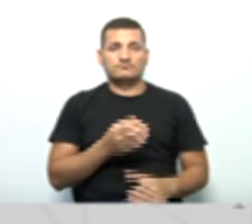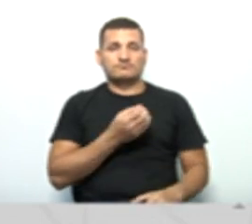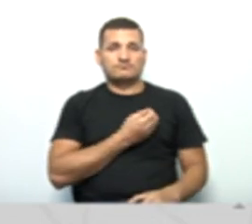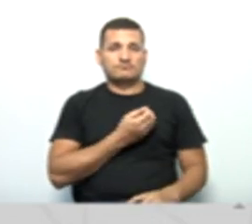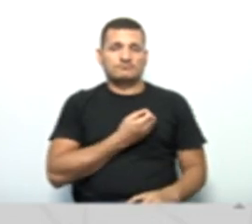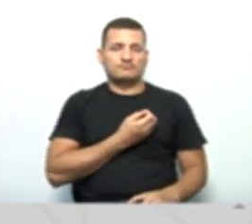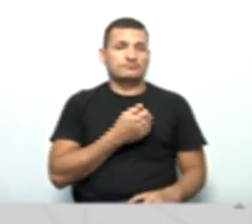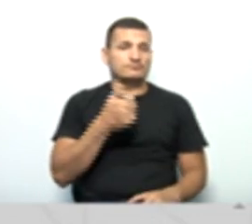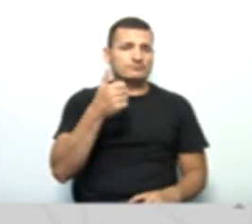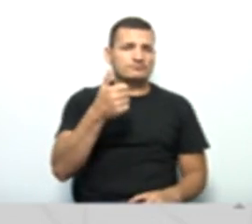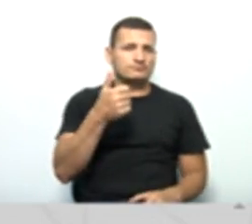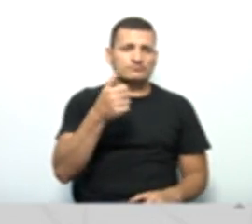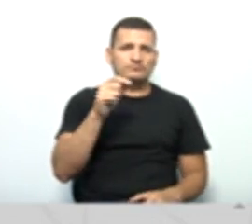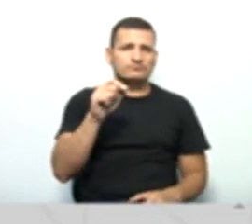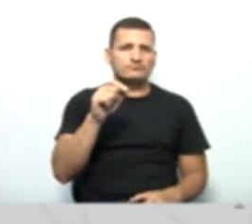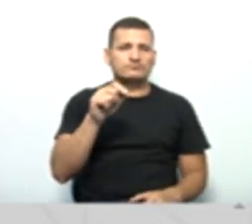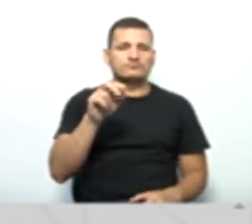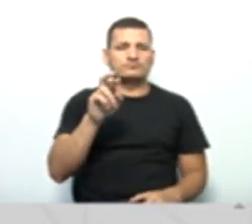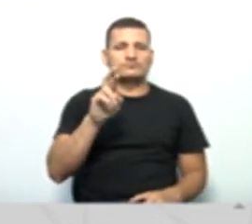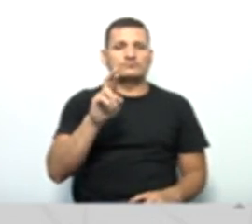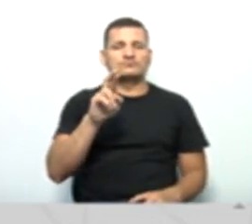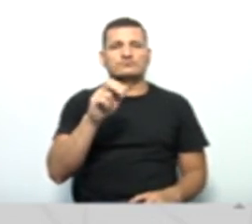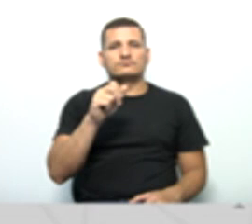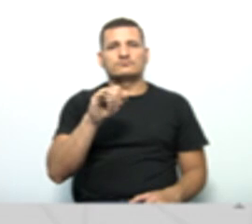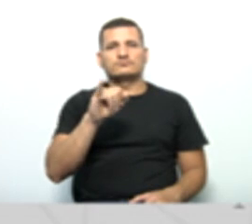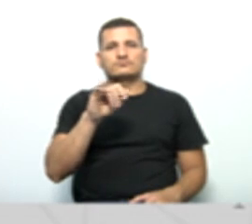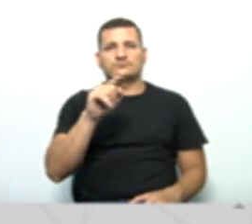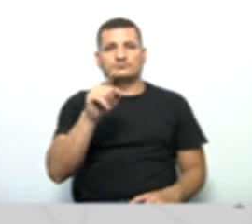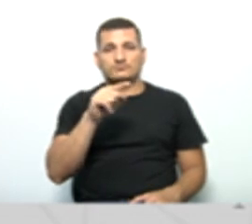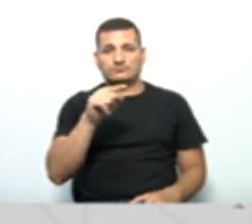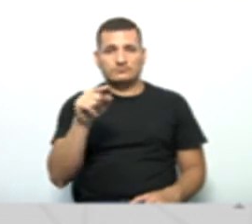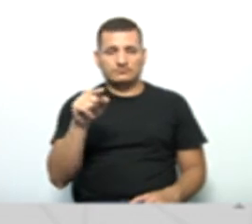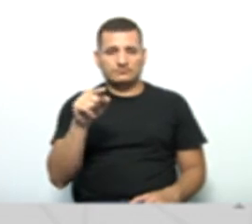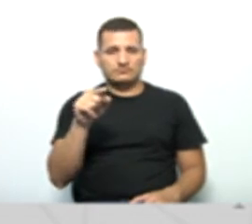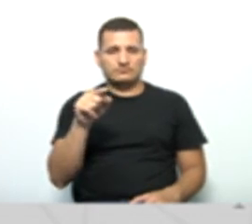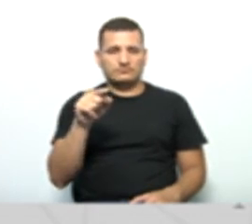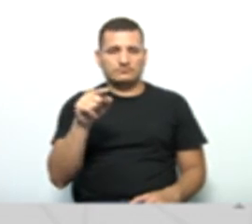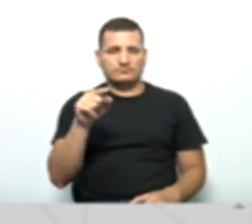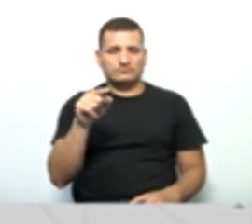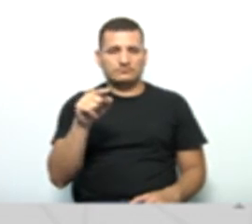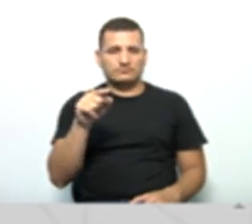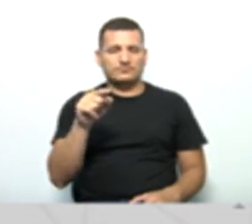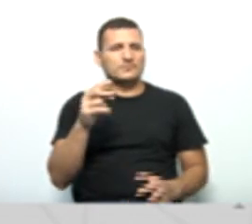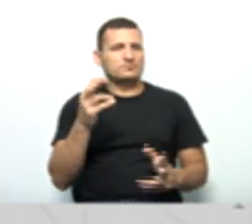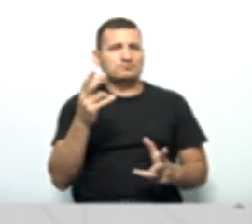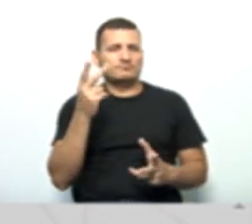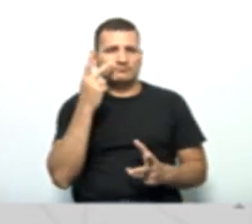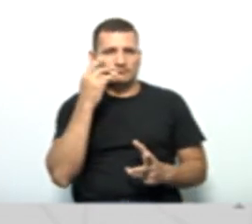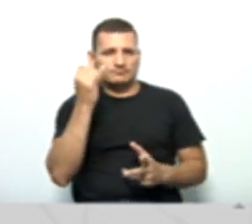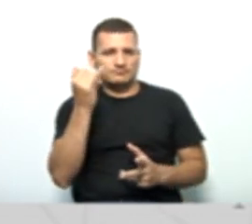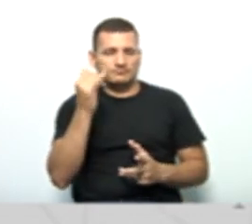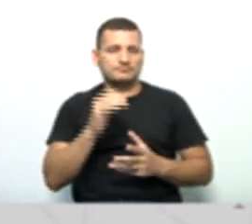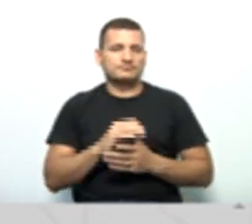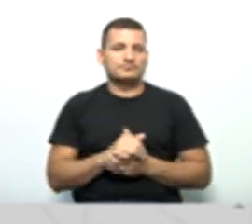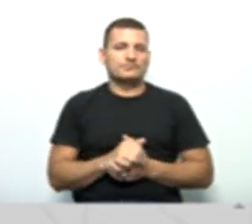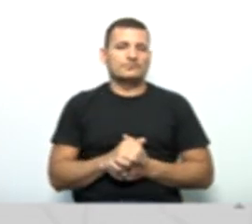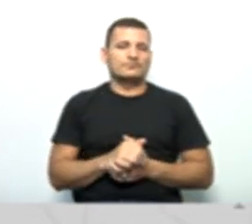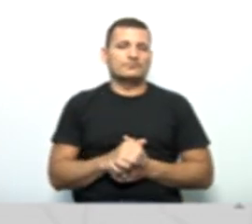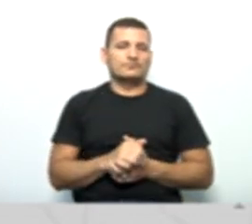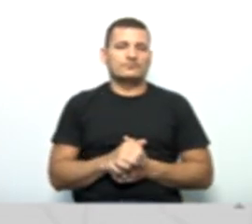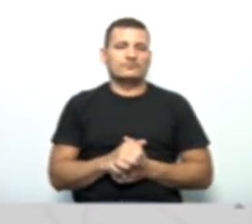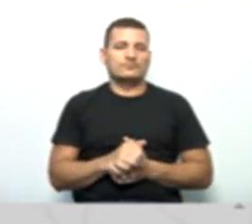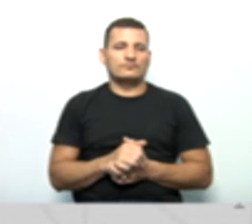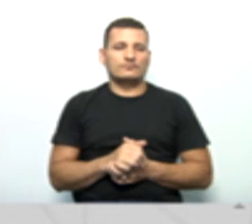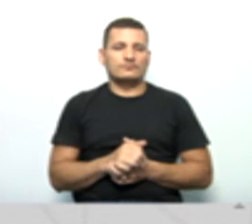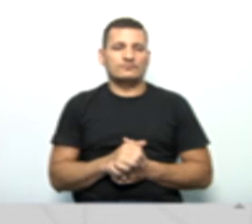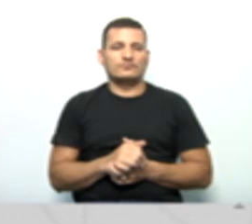raiz, que ela é o pai. Na árvore exemplifica assim, que ela é o pai. Aqui